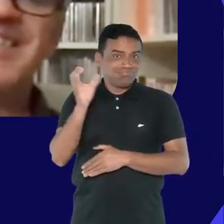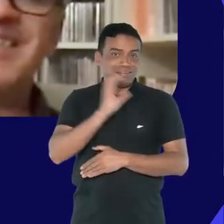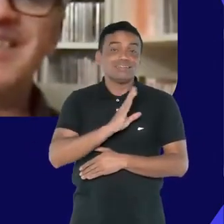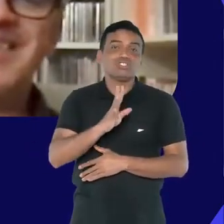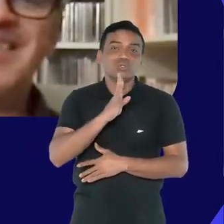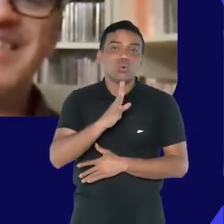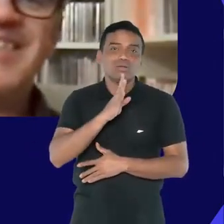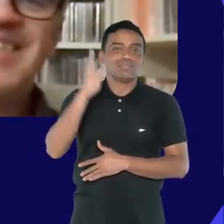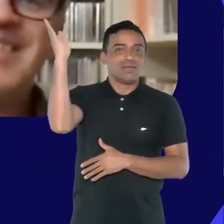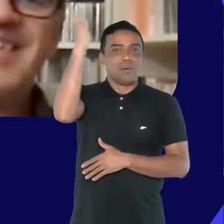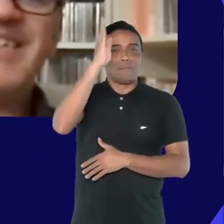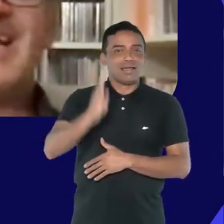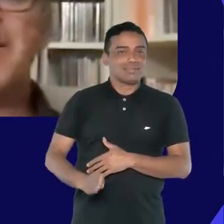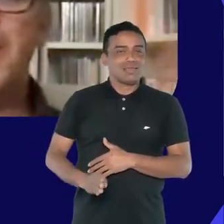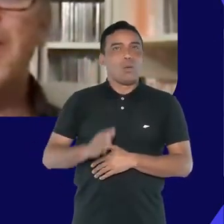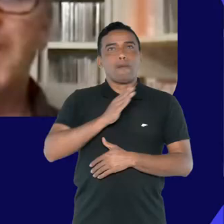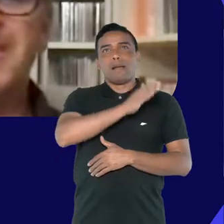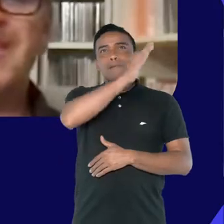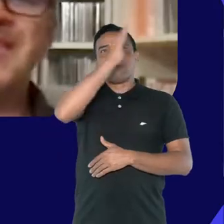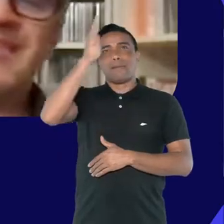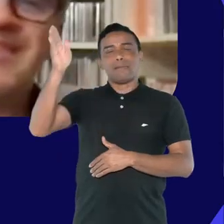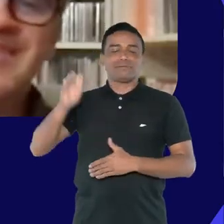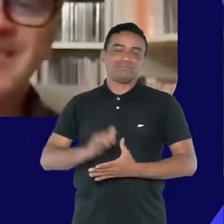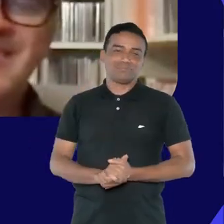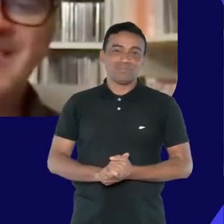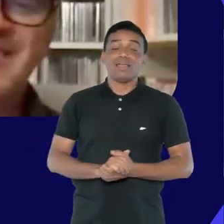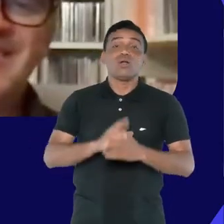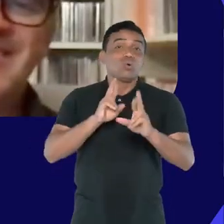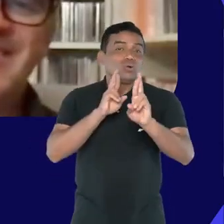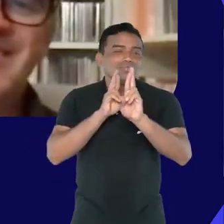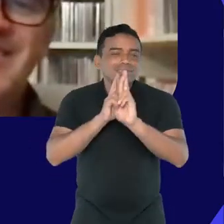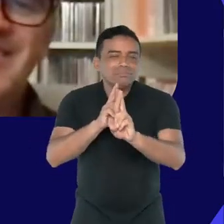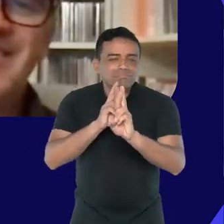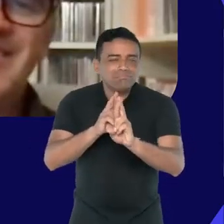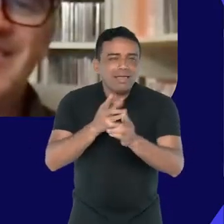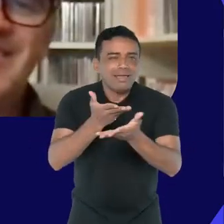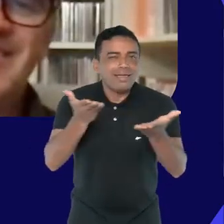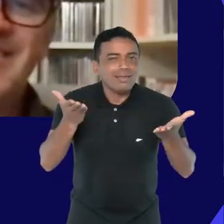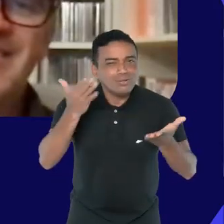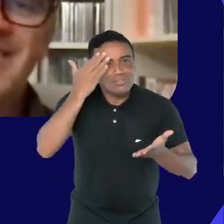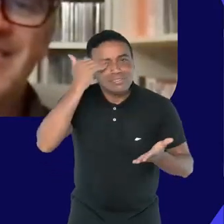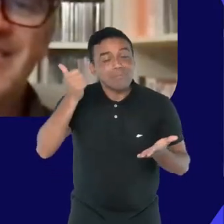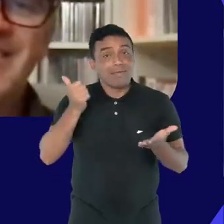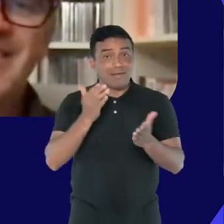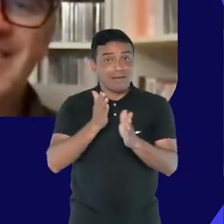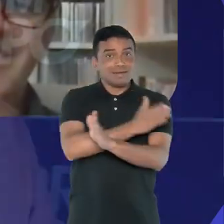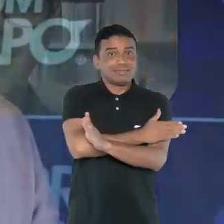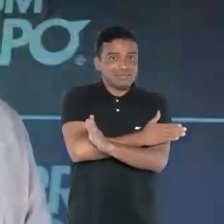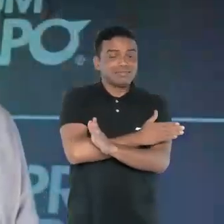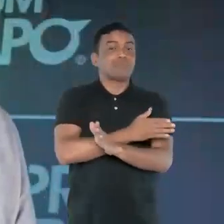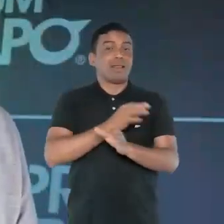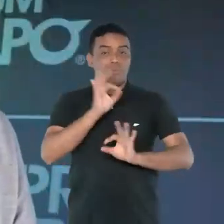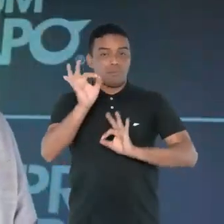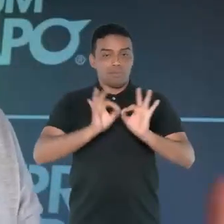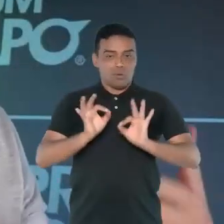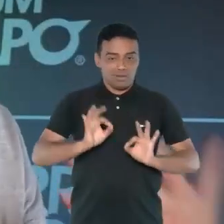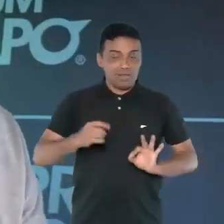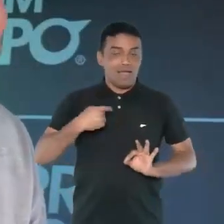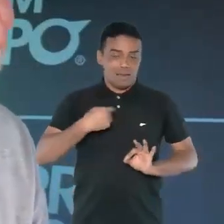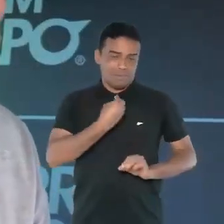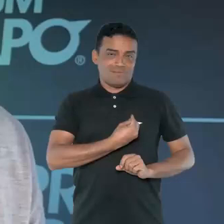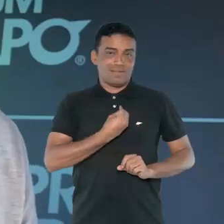pressa de andar pelo Brasil. E eu espero saber com antecedência para